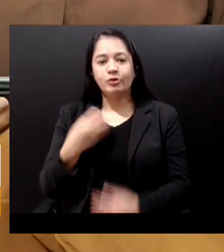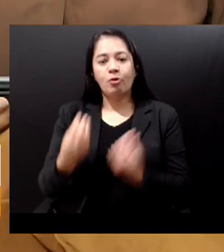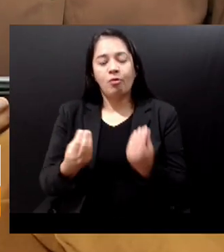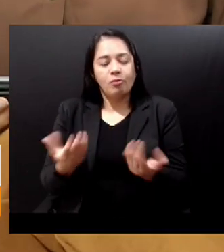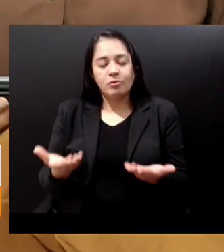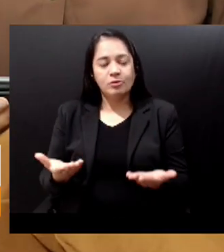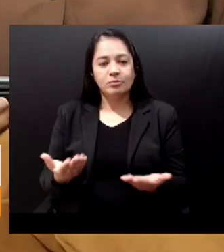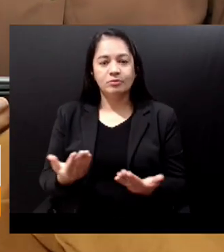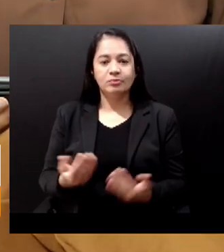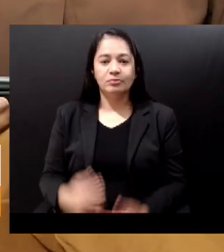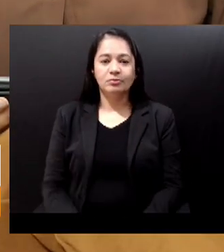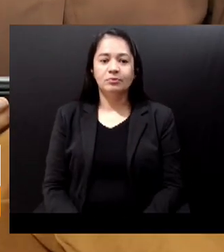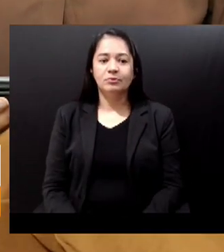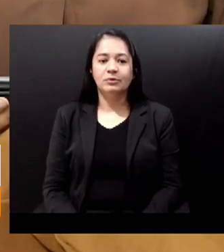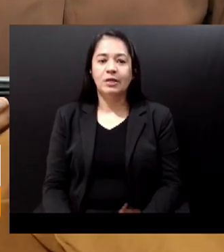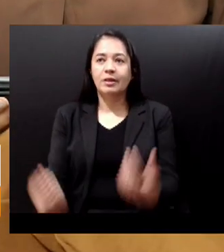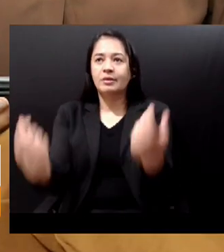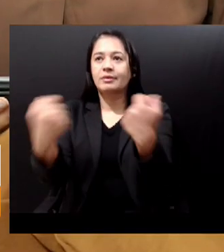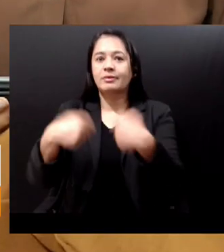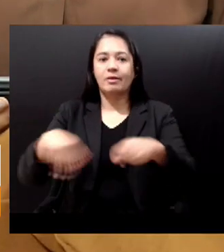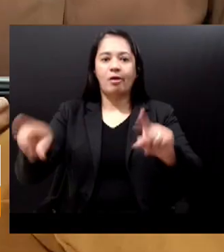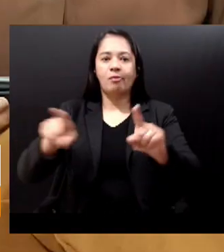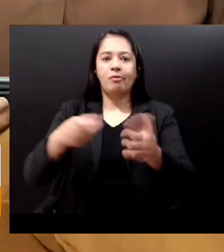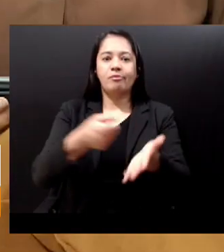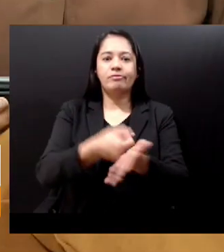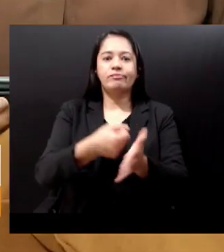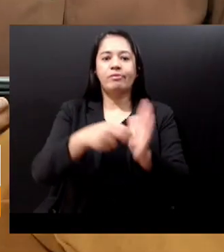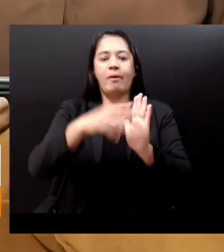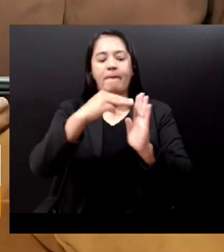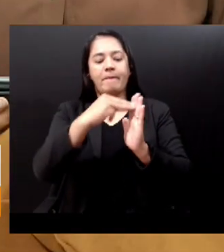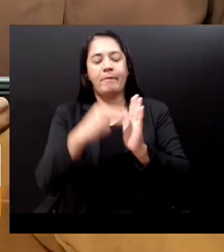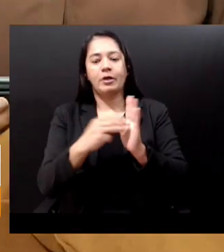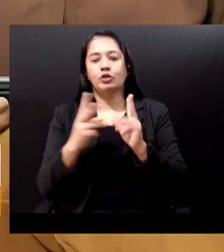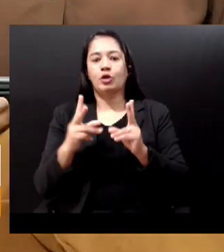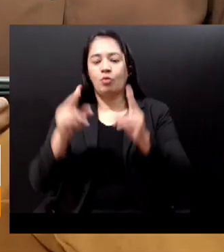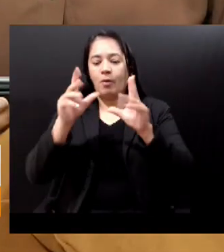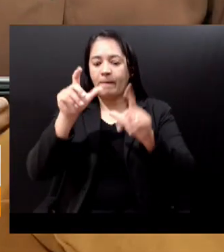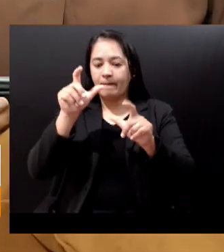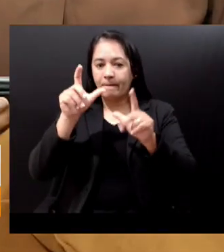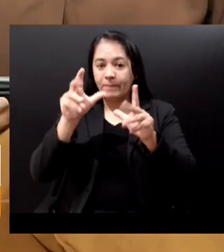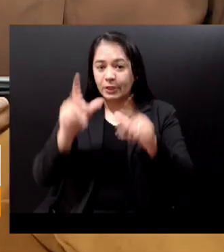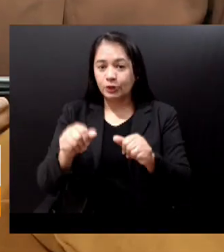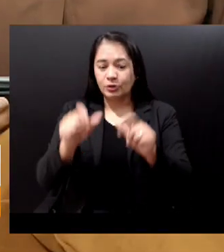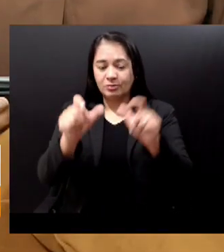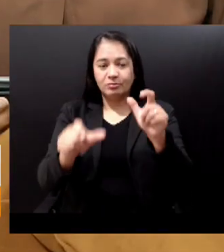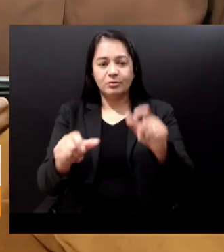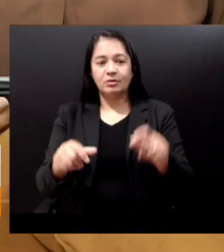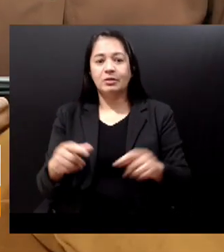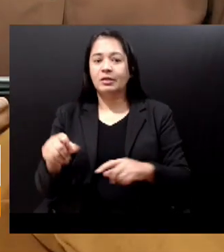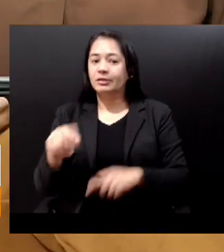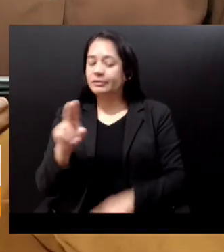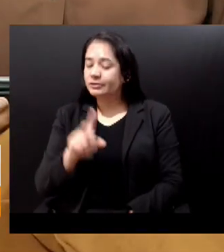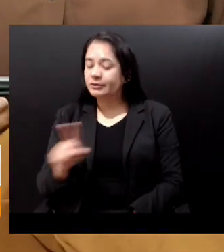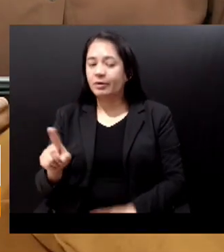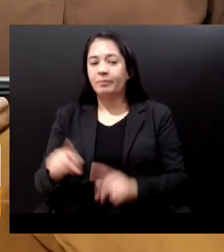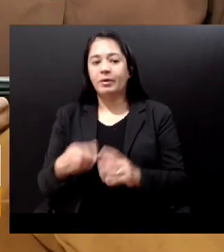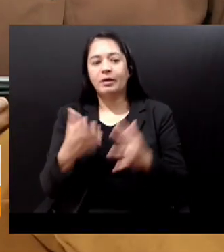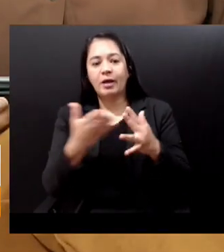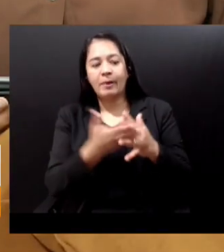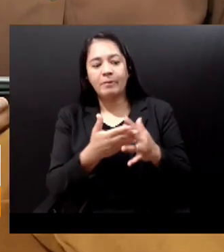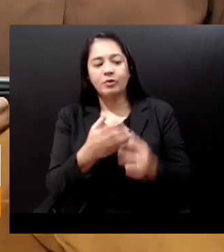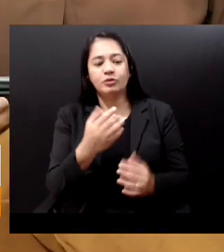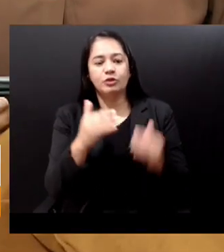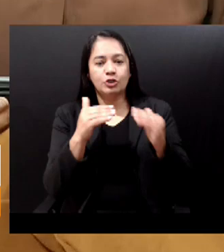não necessariamente a gente aplique um método, mas a gente vai usando essas pausas conforme a pessoa vai